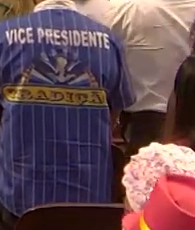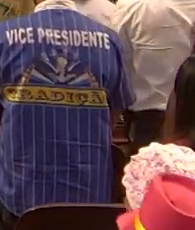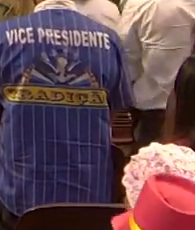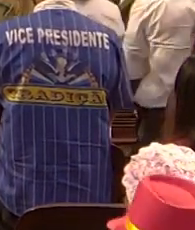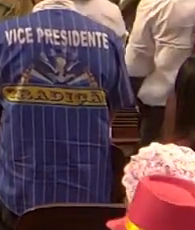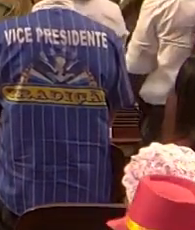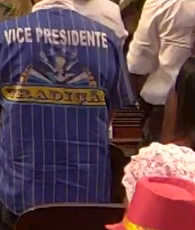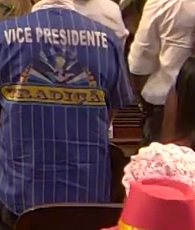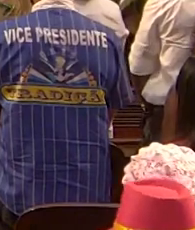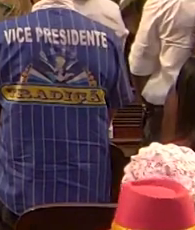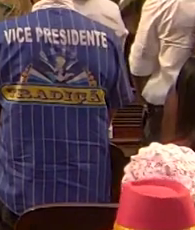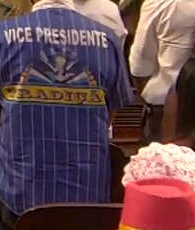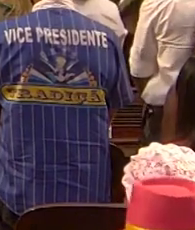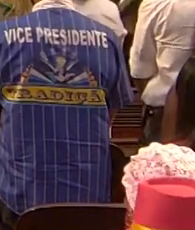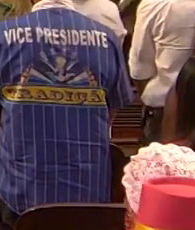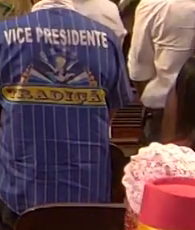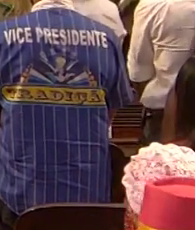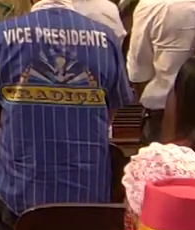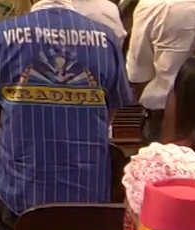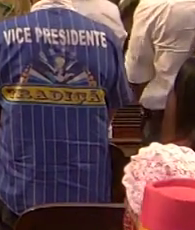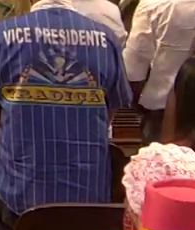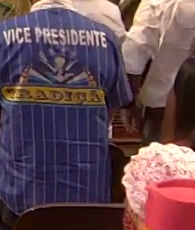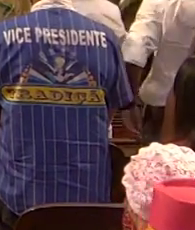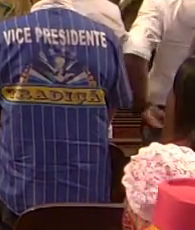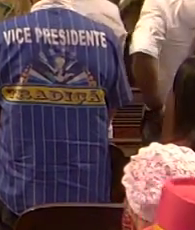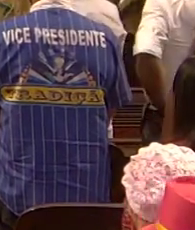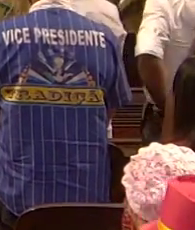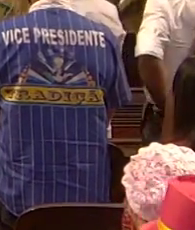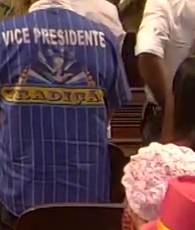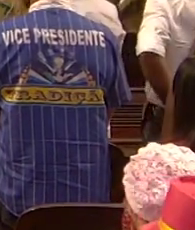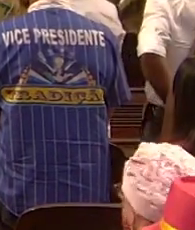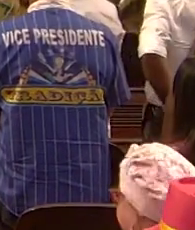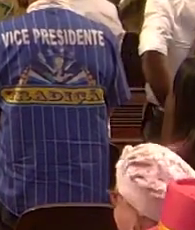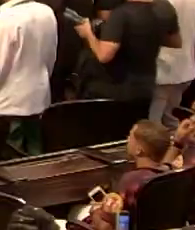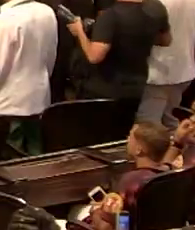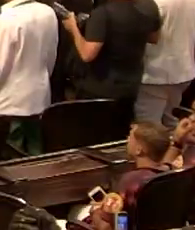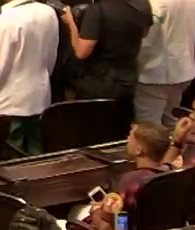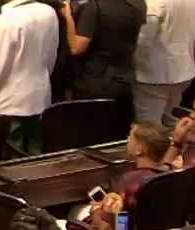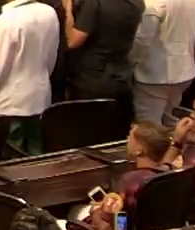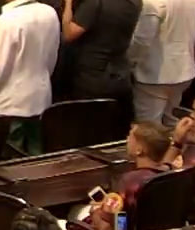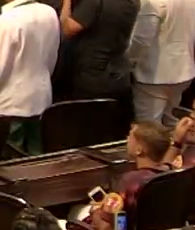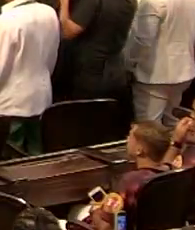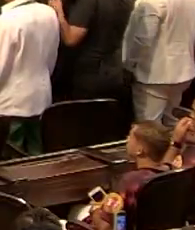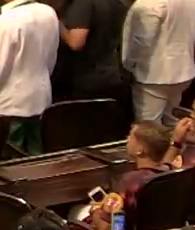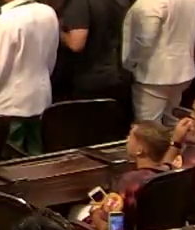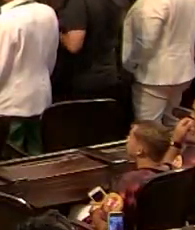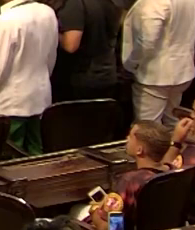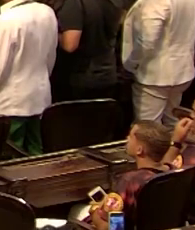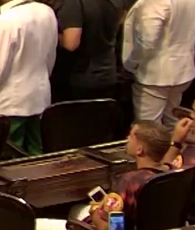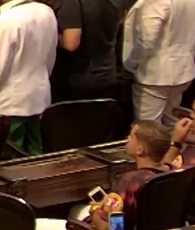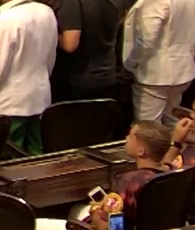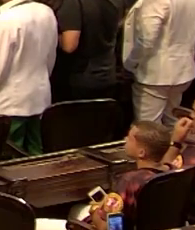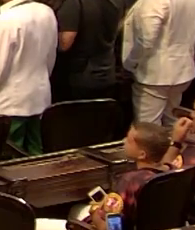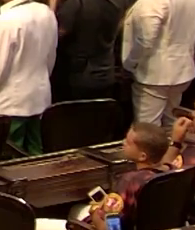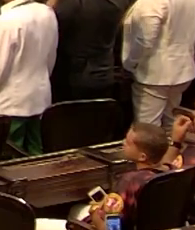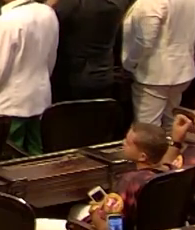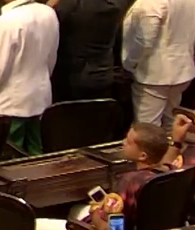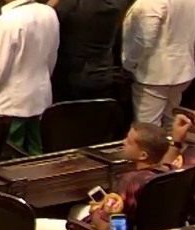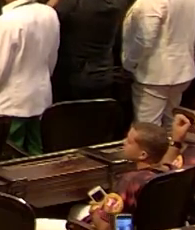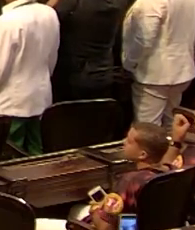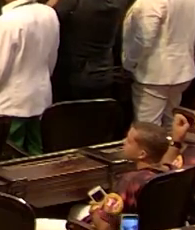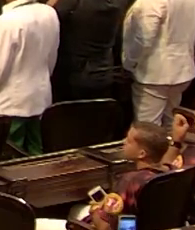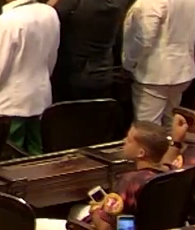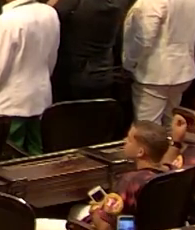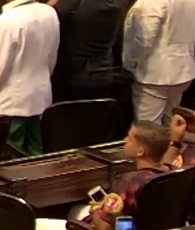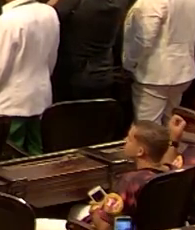de alegria, quando eu cheguei na Bahia. Bahia de Castro Alves do